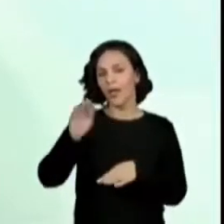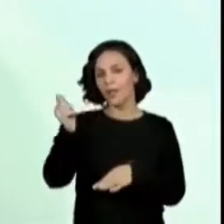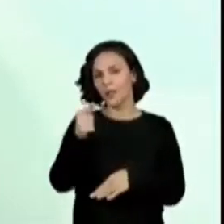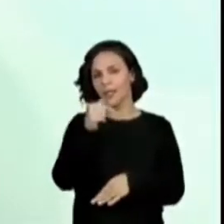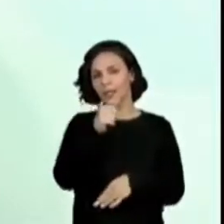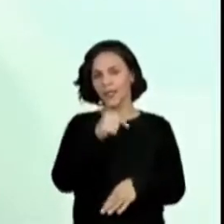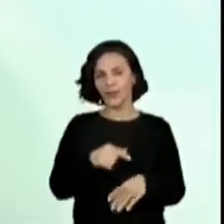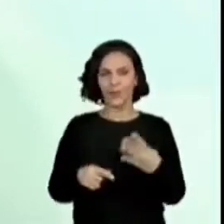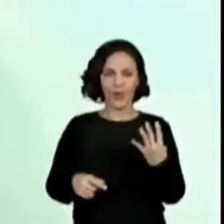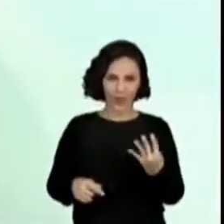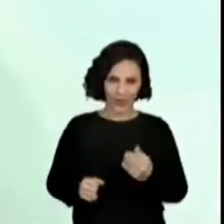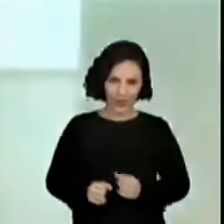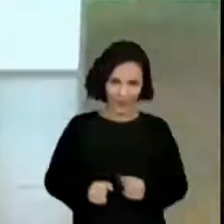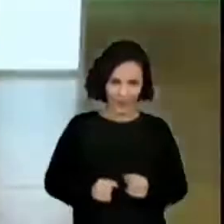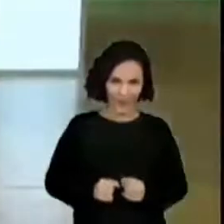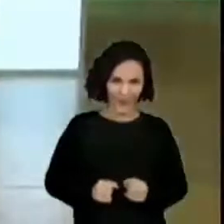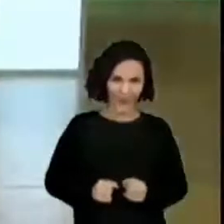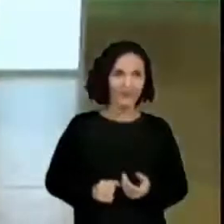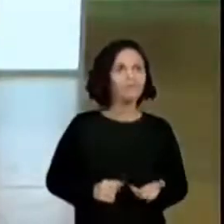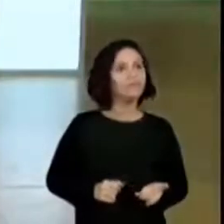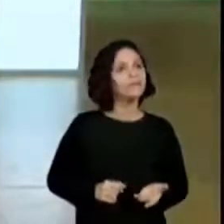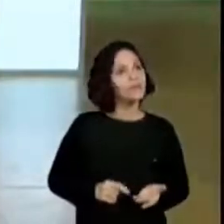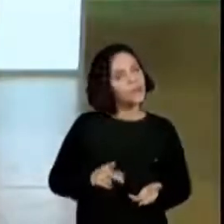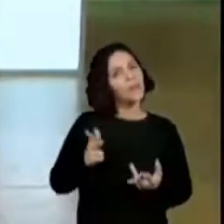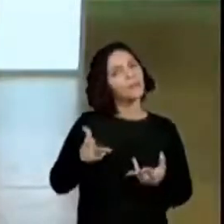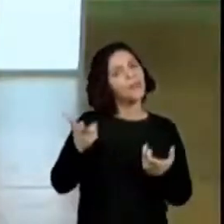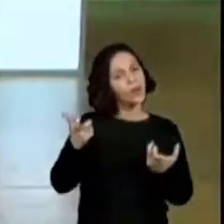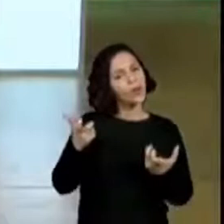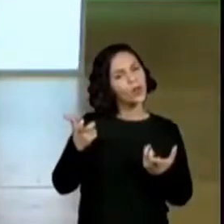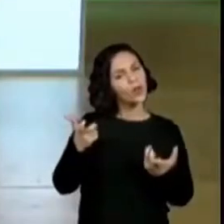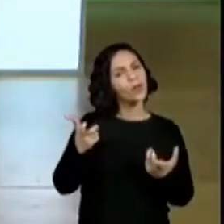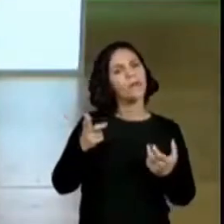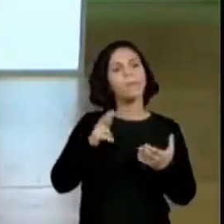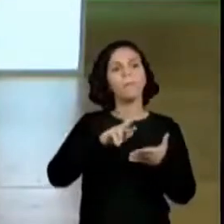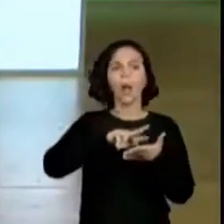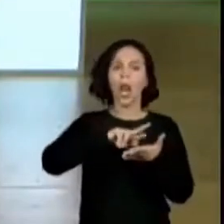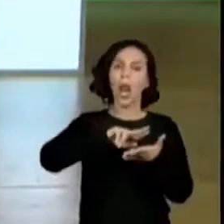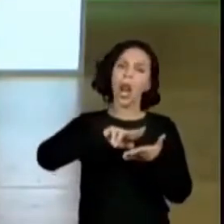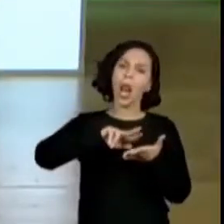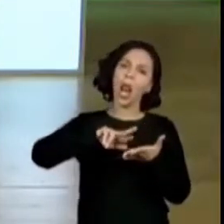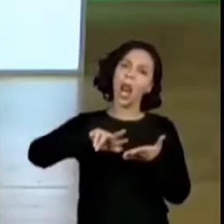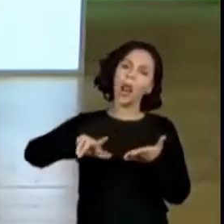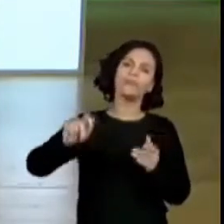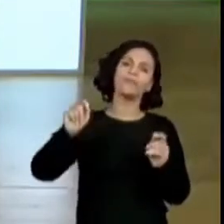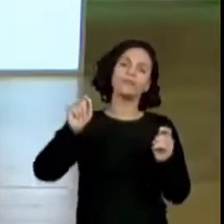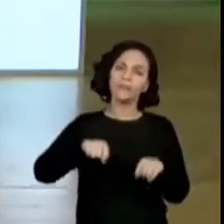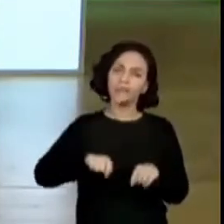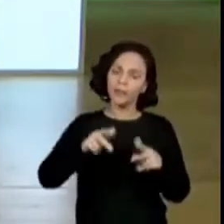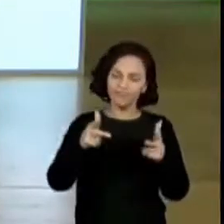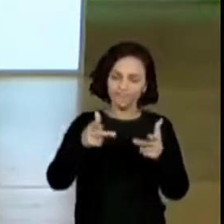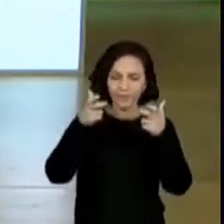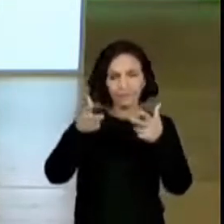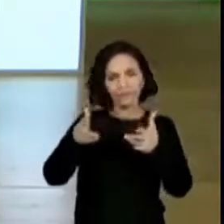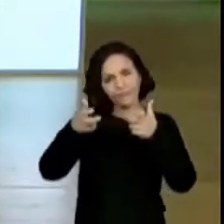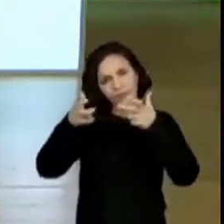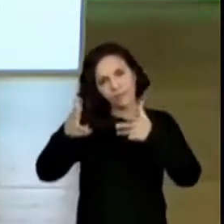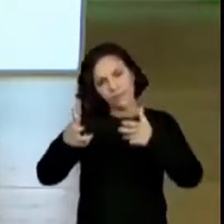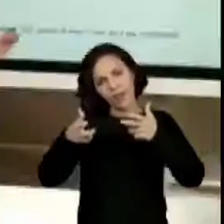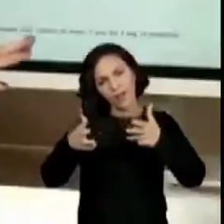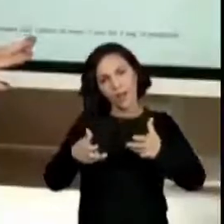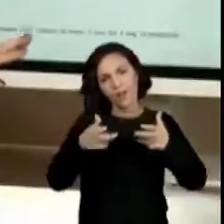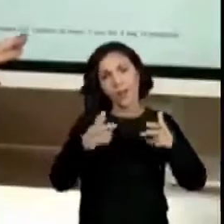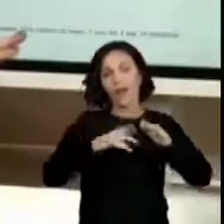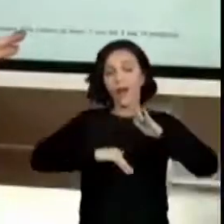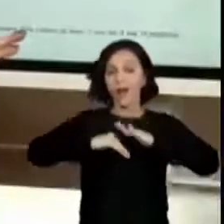que um. Domingo, olha quanta coisa, não é? Dá pra gente ir tirando de